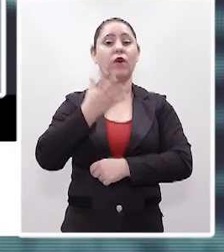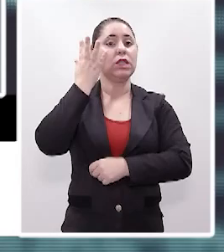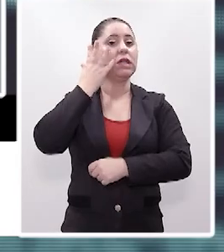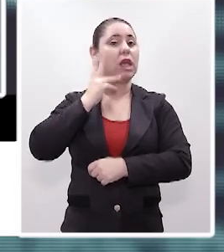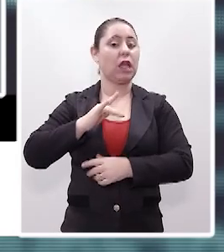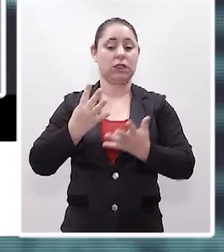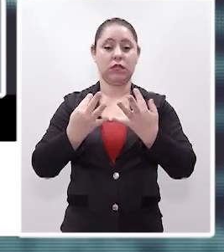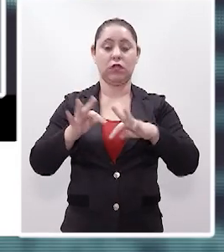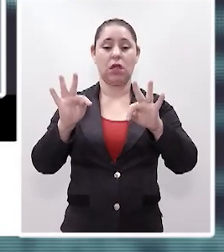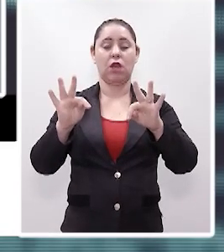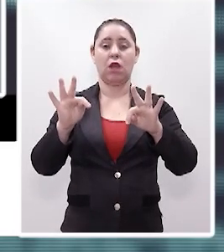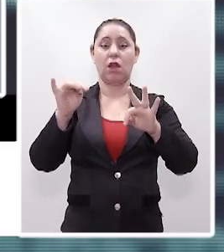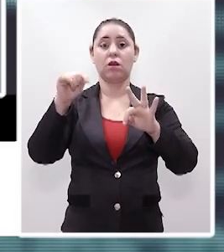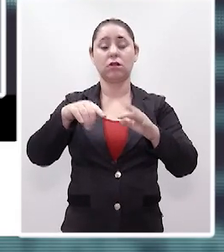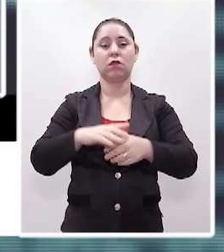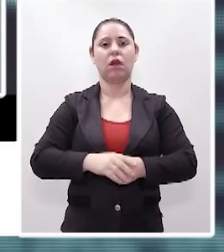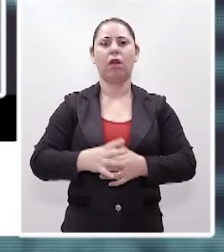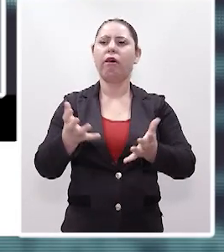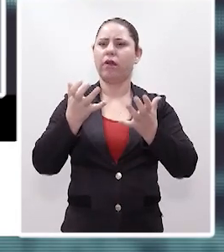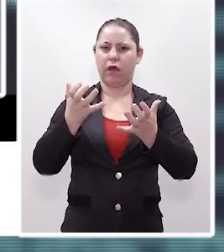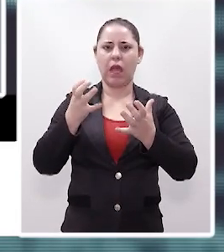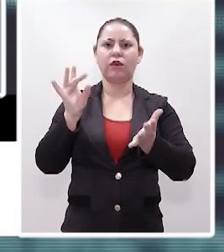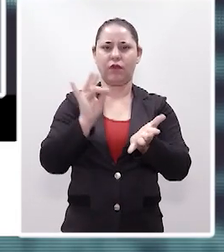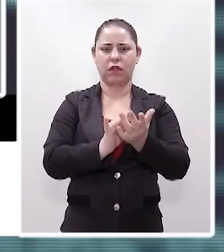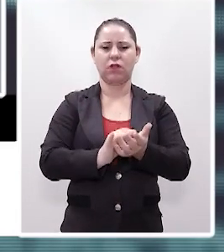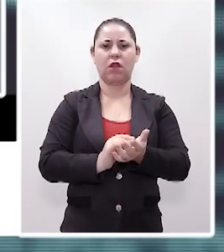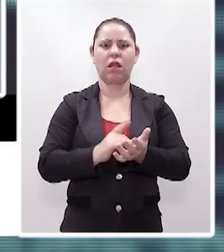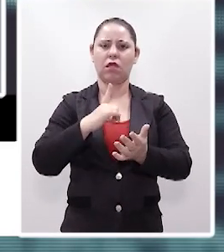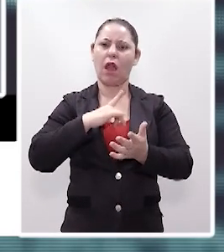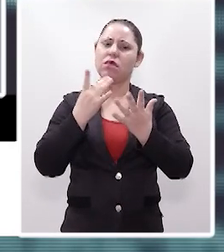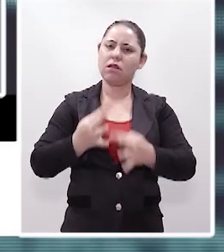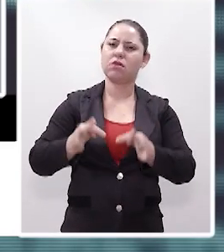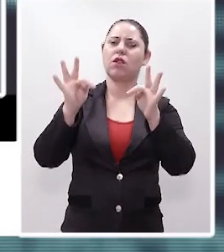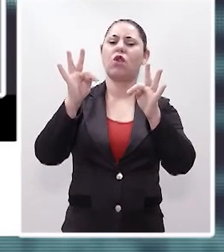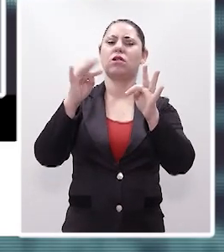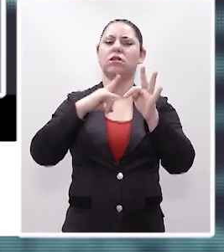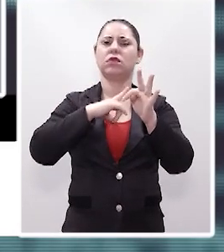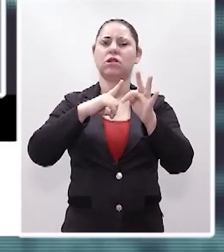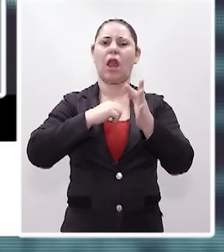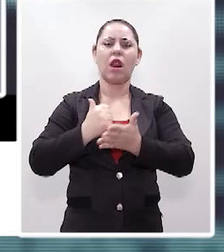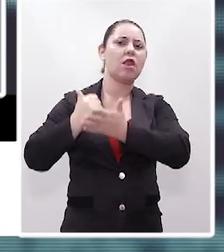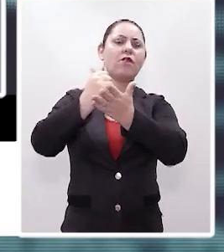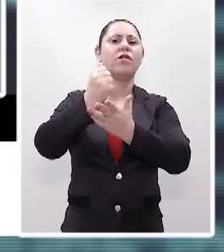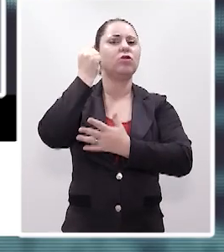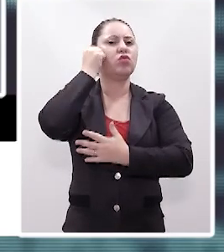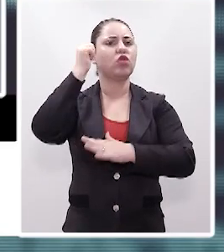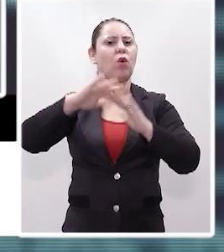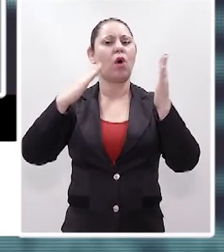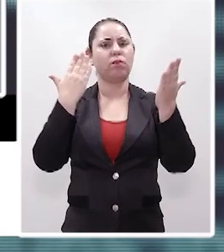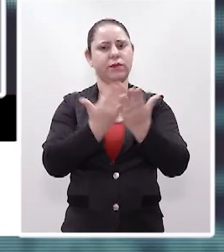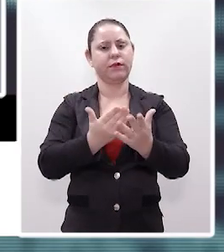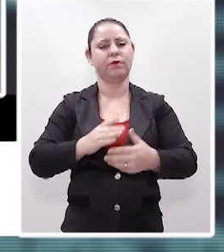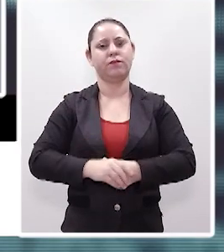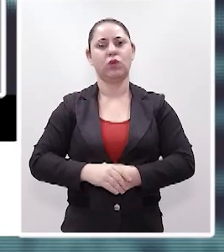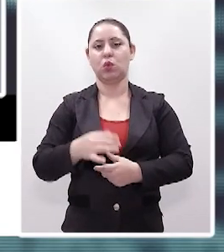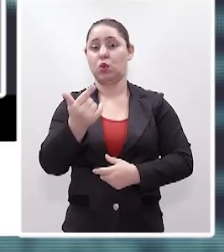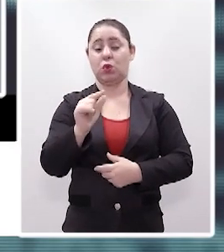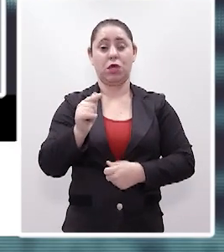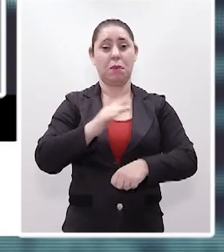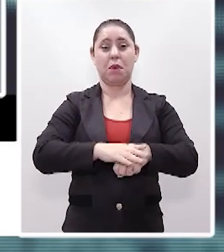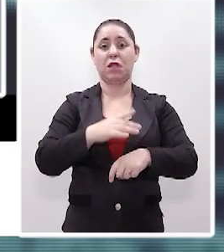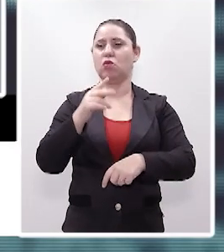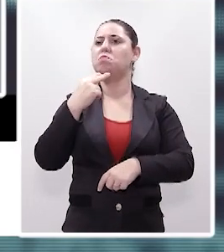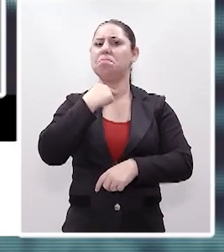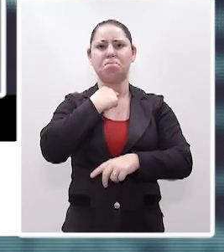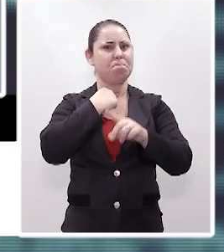de crianças que estão vindo aí. Eles querem isso, eles querem tecnologia, eles querem levar o celular para a escola. Não tem